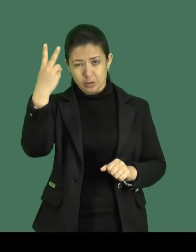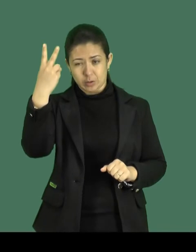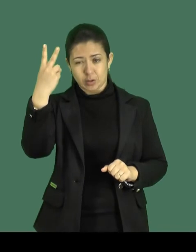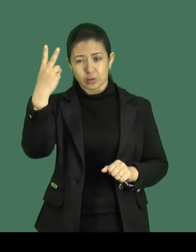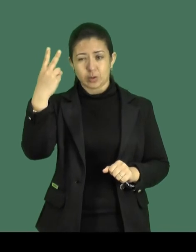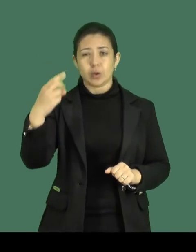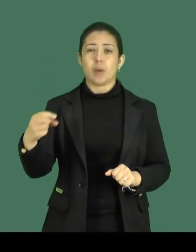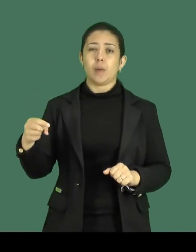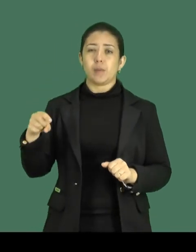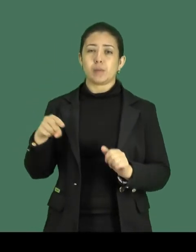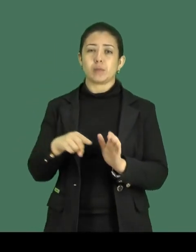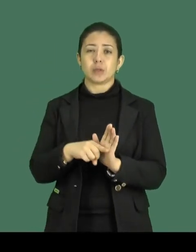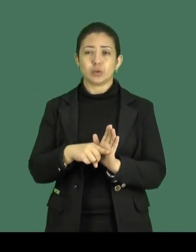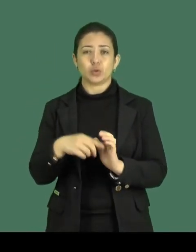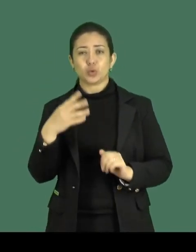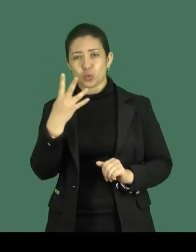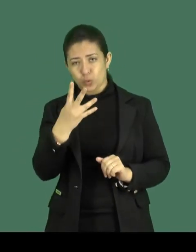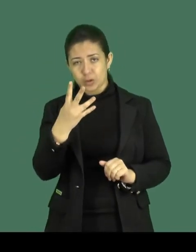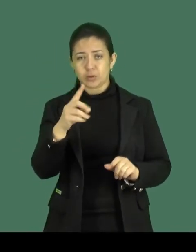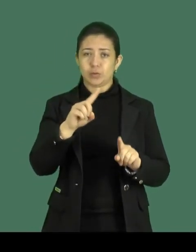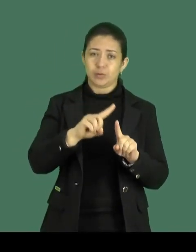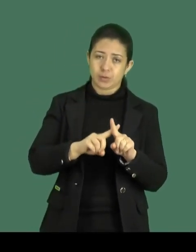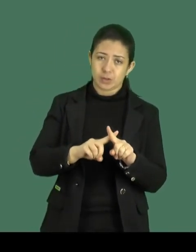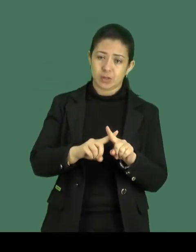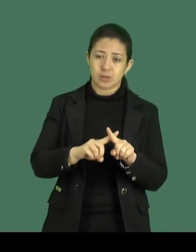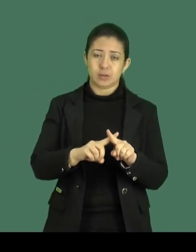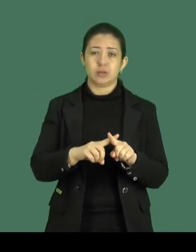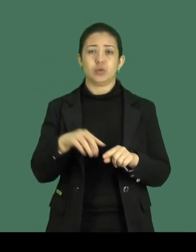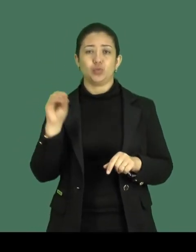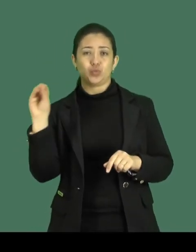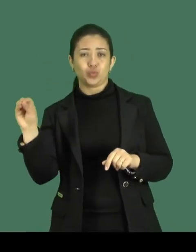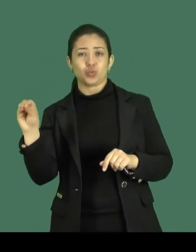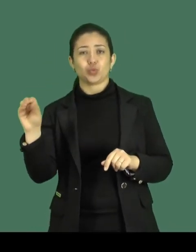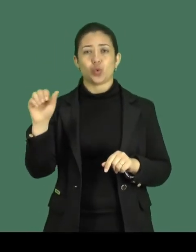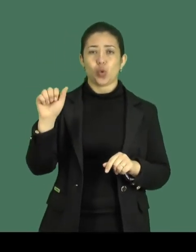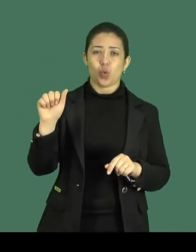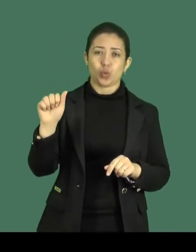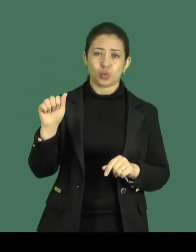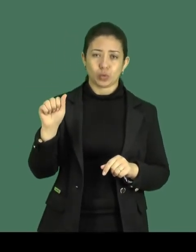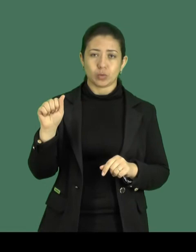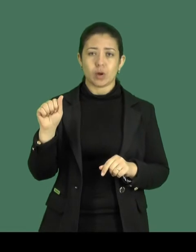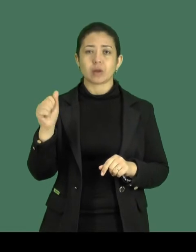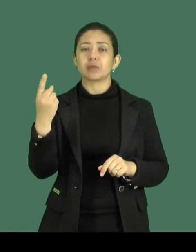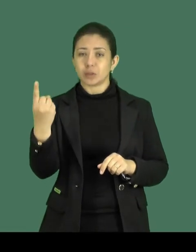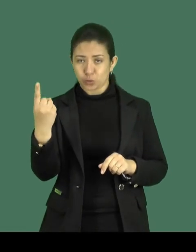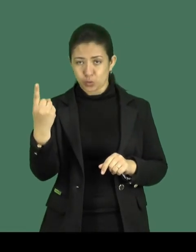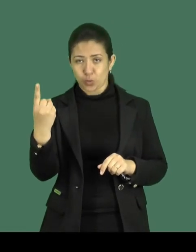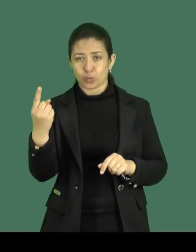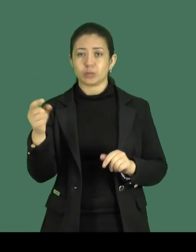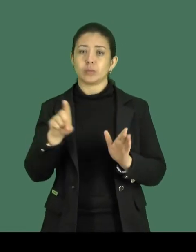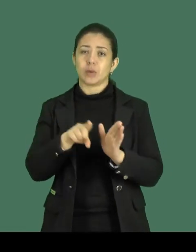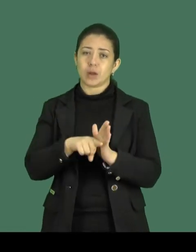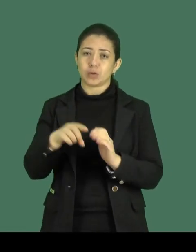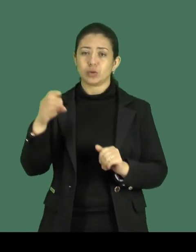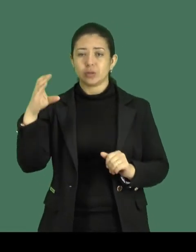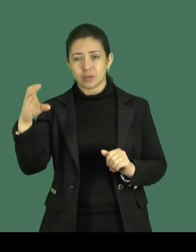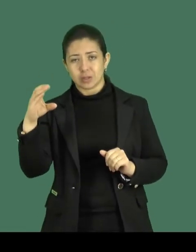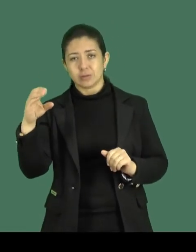menos 4 vezes o A, que vale 1, e vezes o C, que vale menos